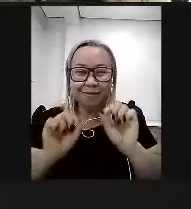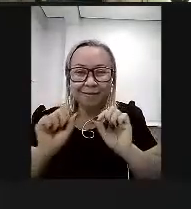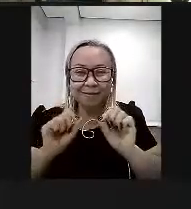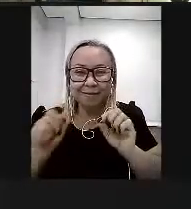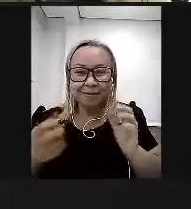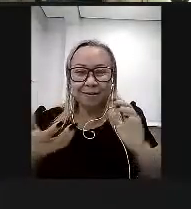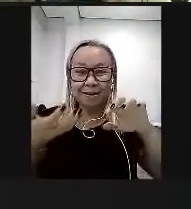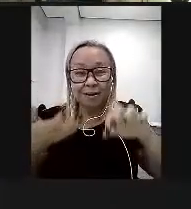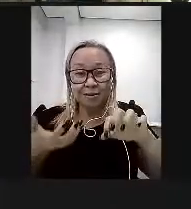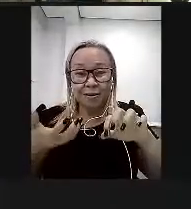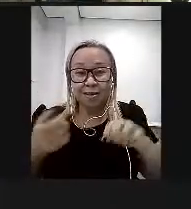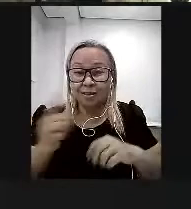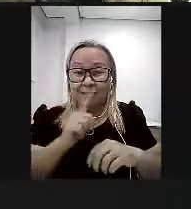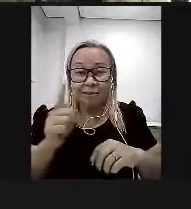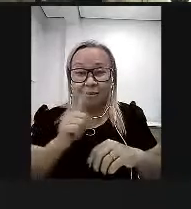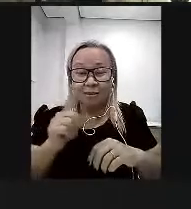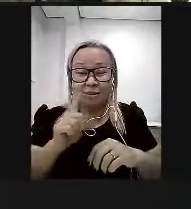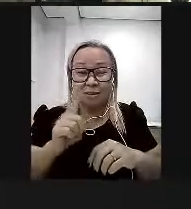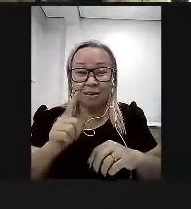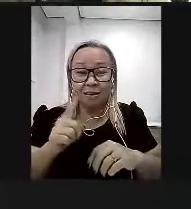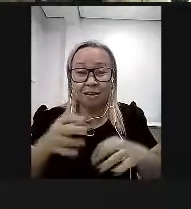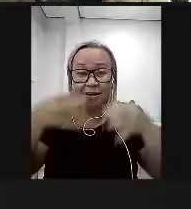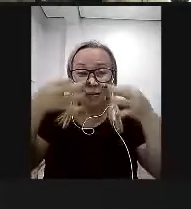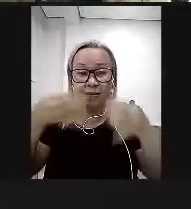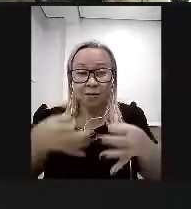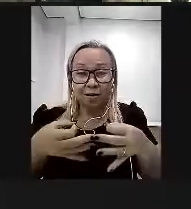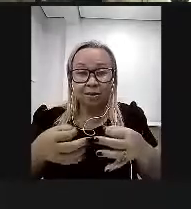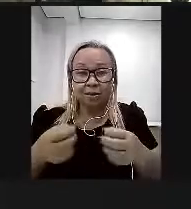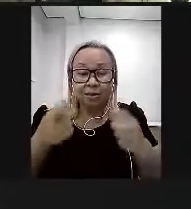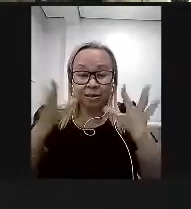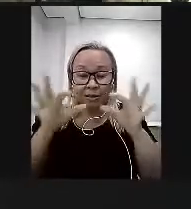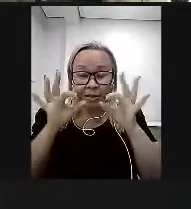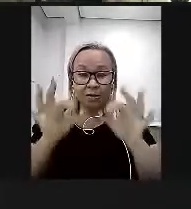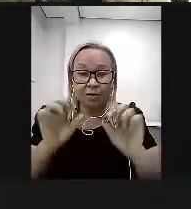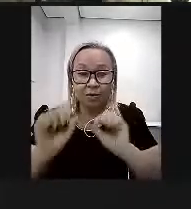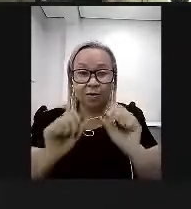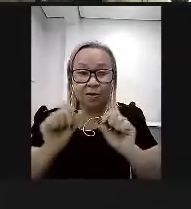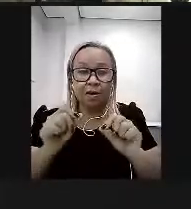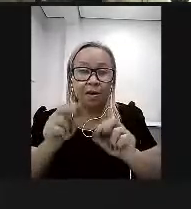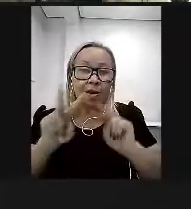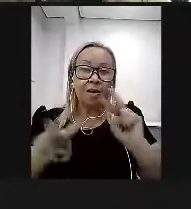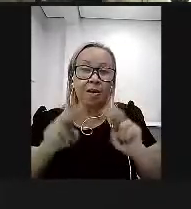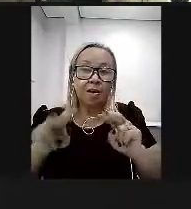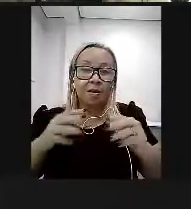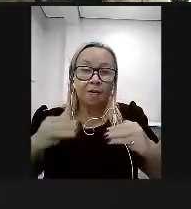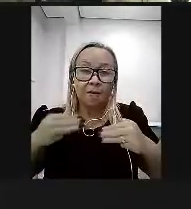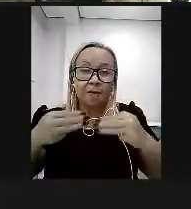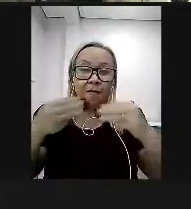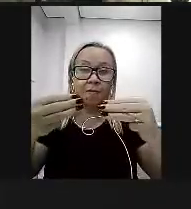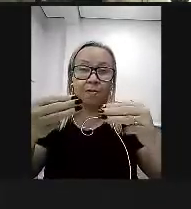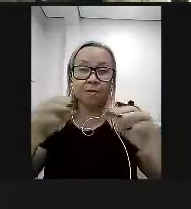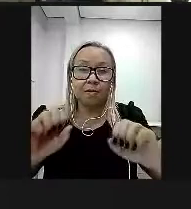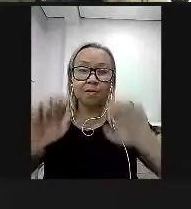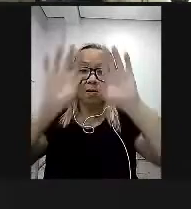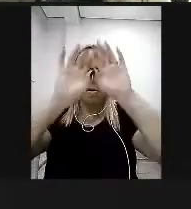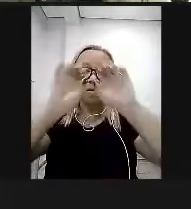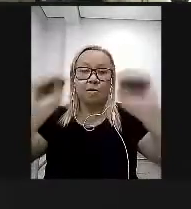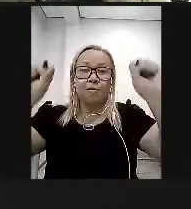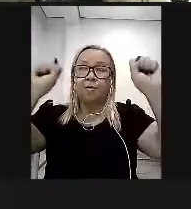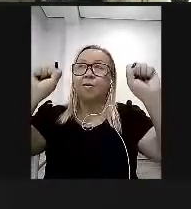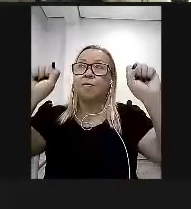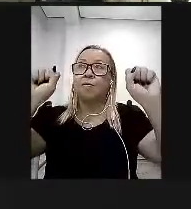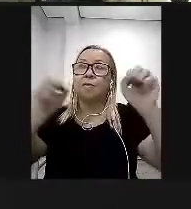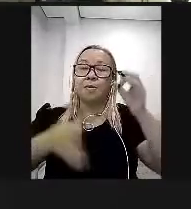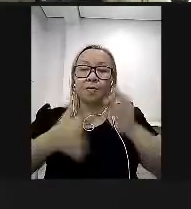desonestos. Mas eu achei que, daquele ponto de vista, na verdade, você ficava vendo os ministérios, o Supremo Tribunal e o Planalto,